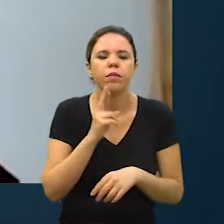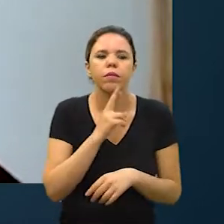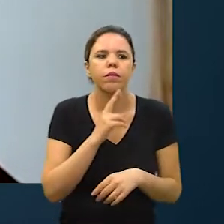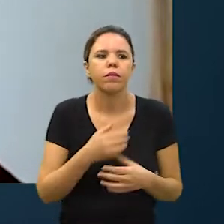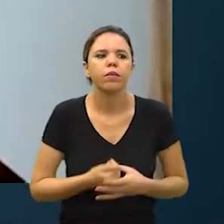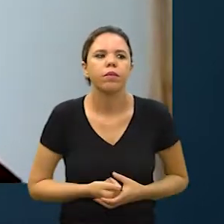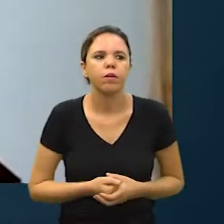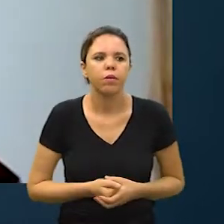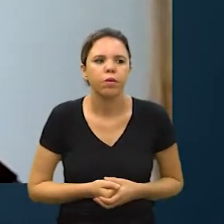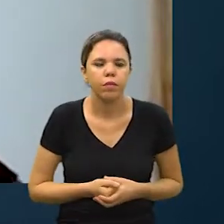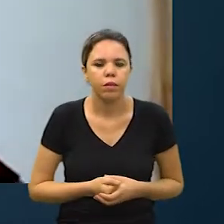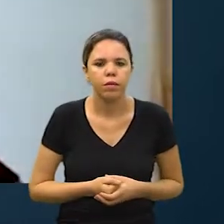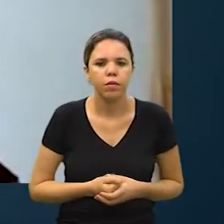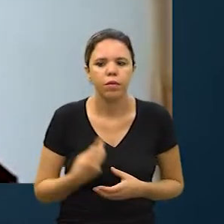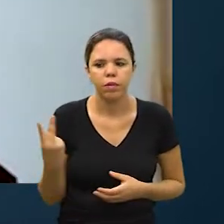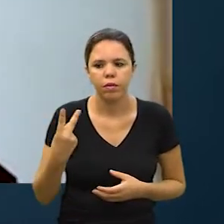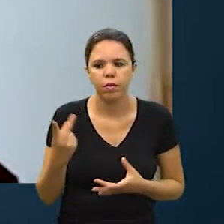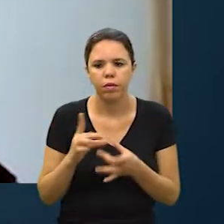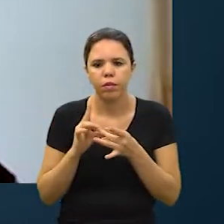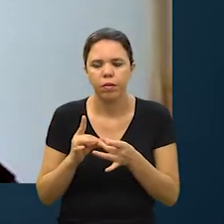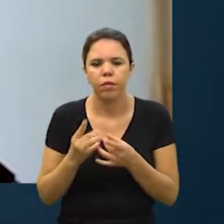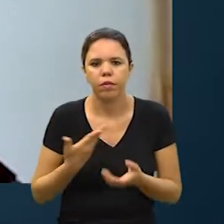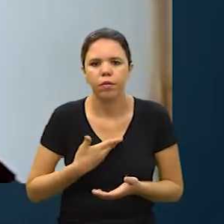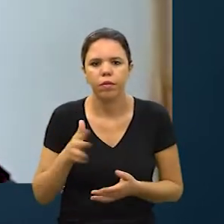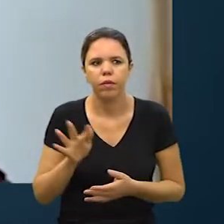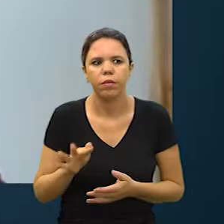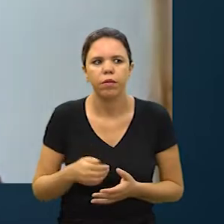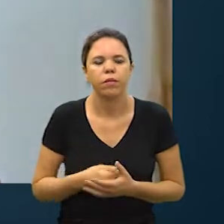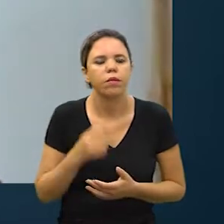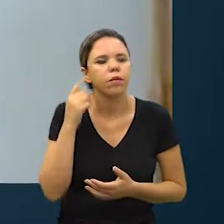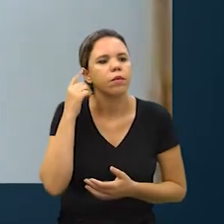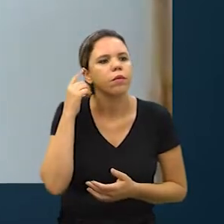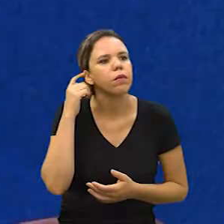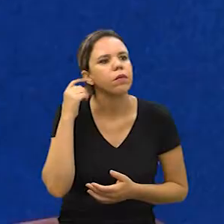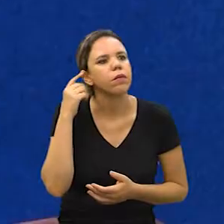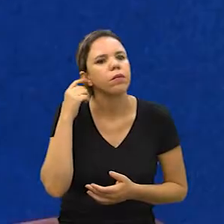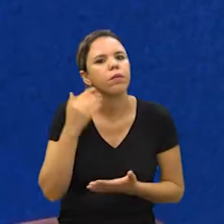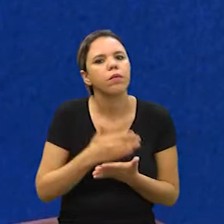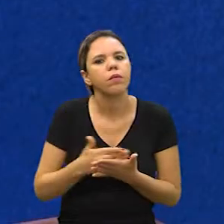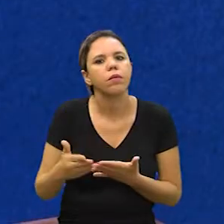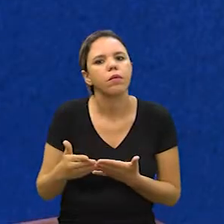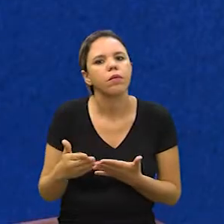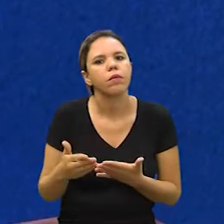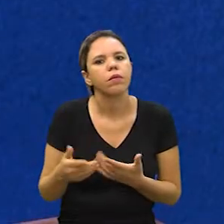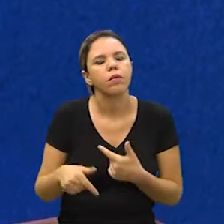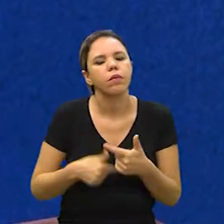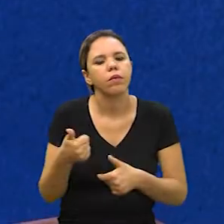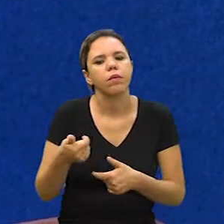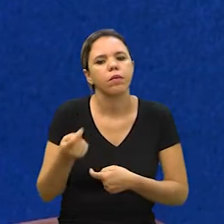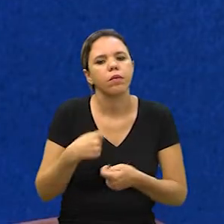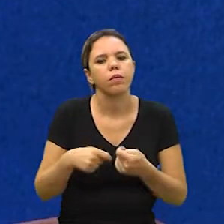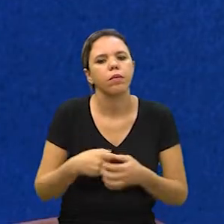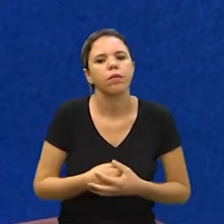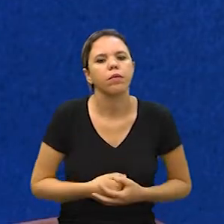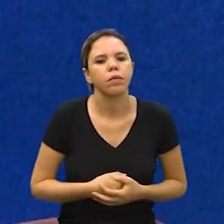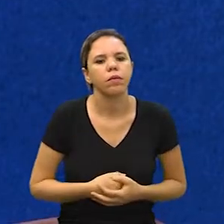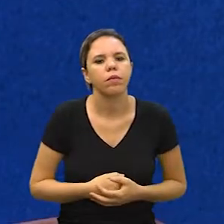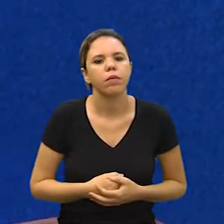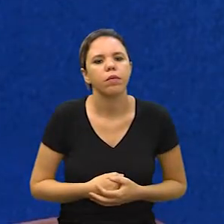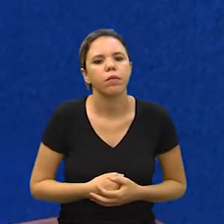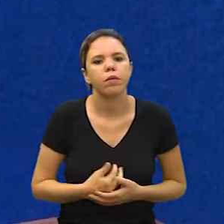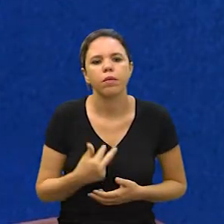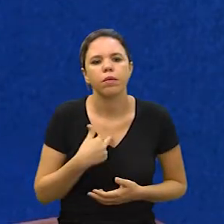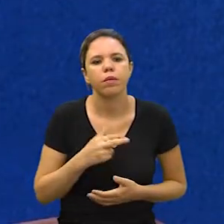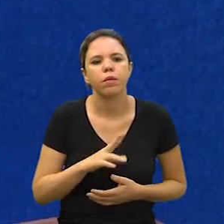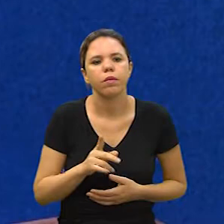um restaurante. Eu e um sócio, também amigo na faculdade, e ali nós começamos o nosso primeiro negócio. Mas a